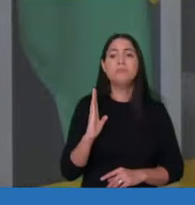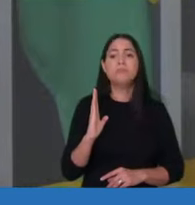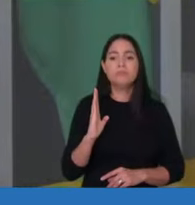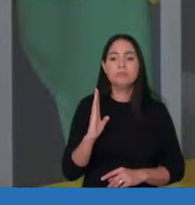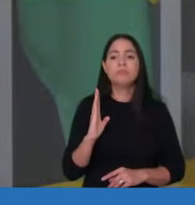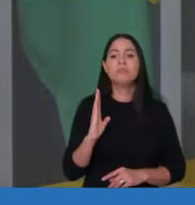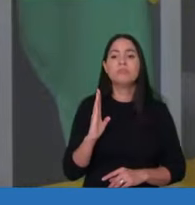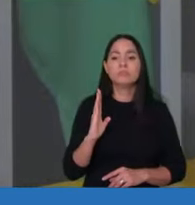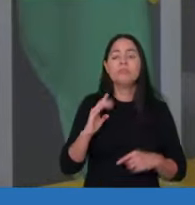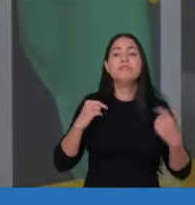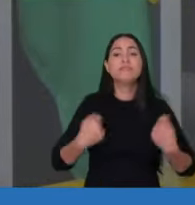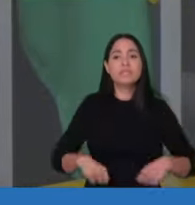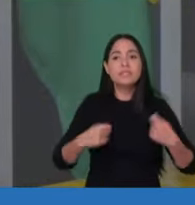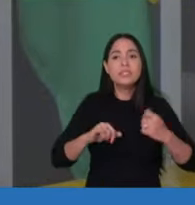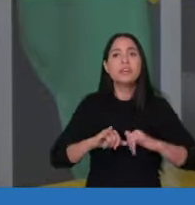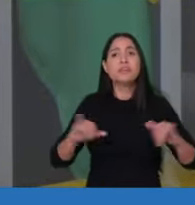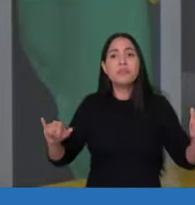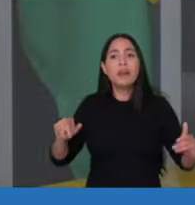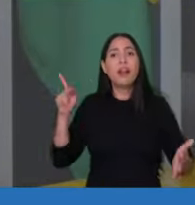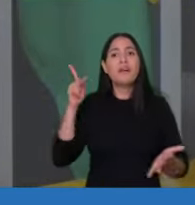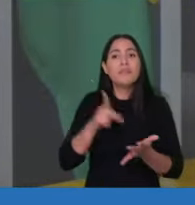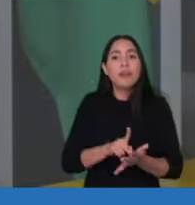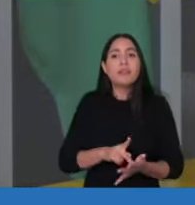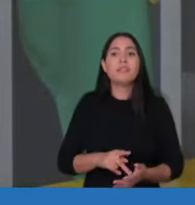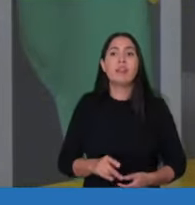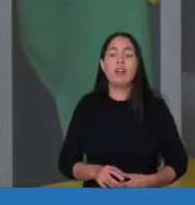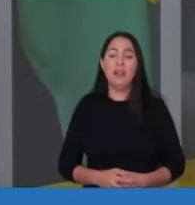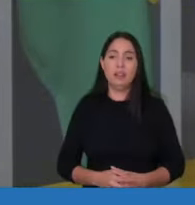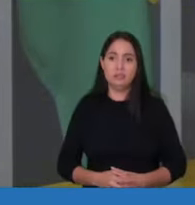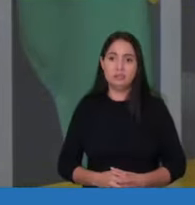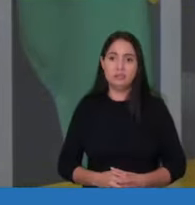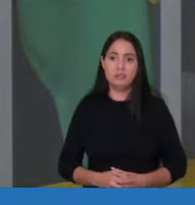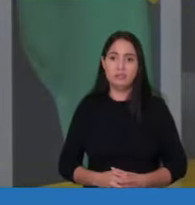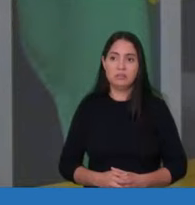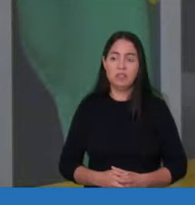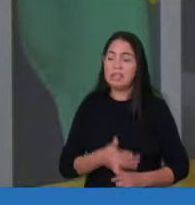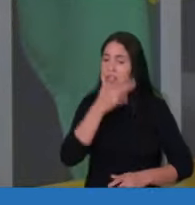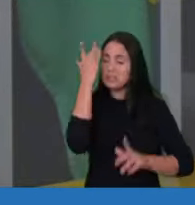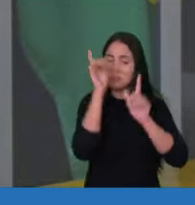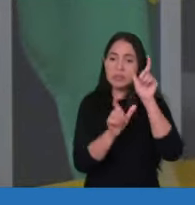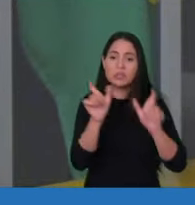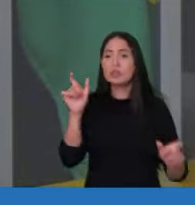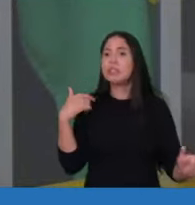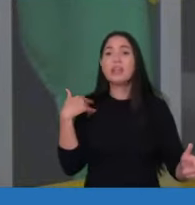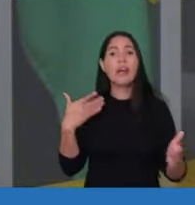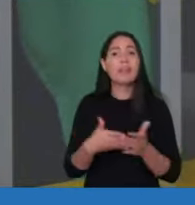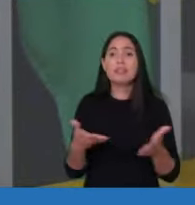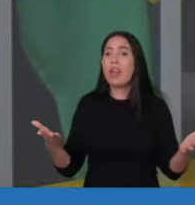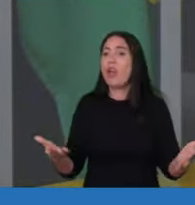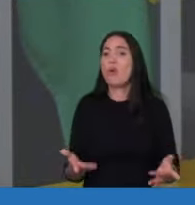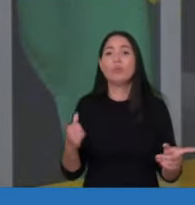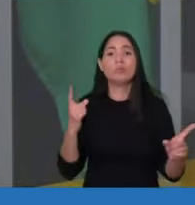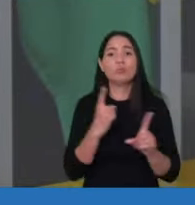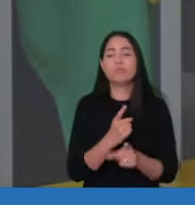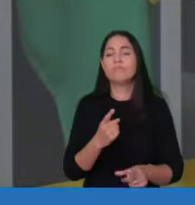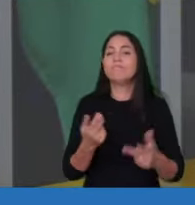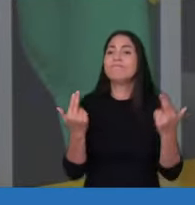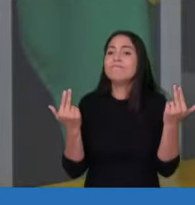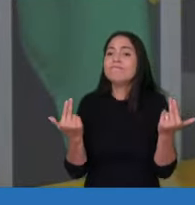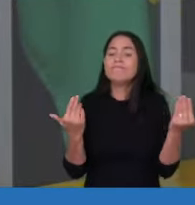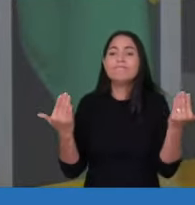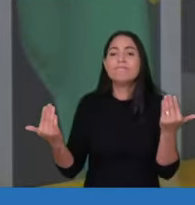a verdade aos familiares desses brasileiros todos, assim como a família da Marielle e do